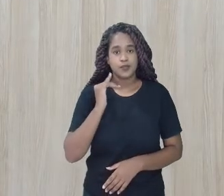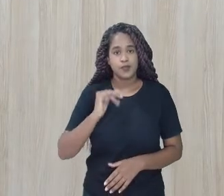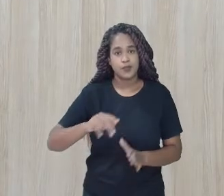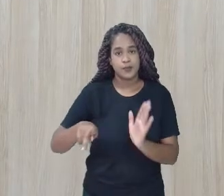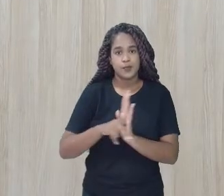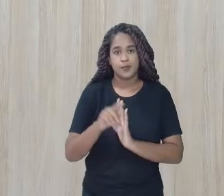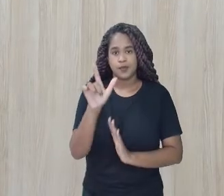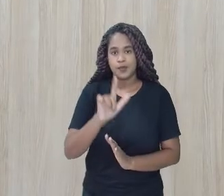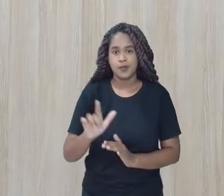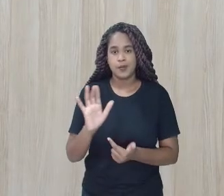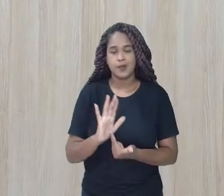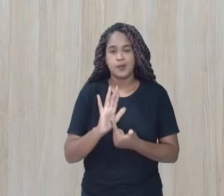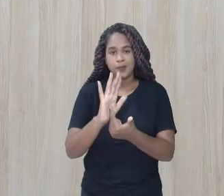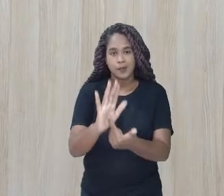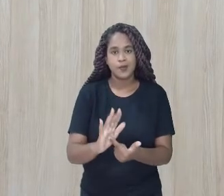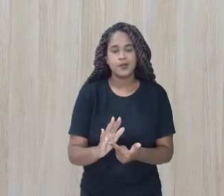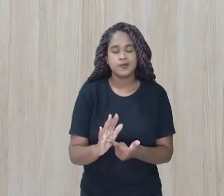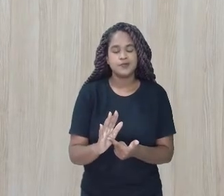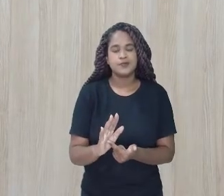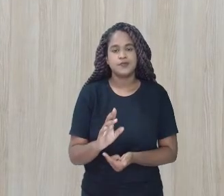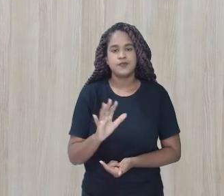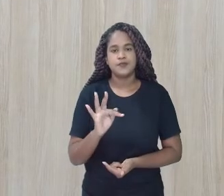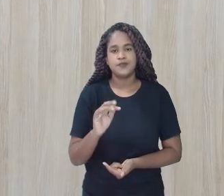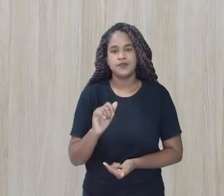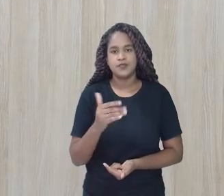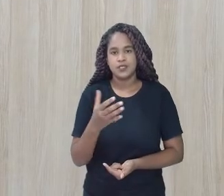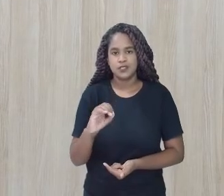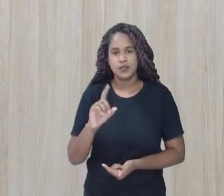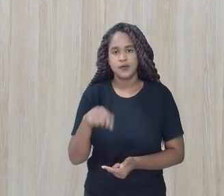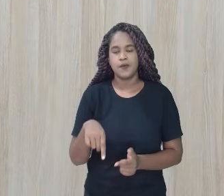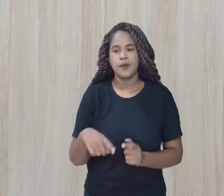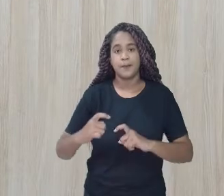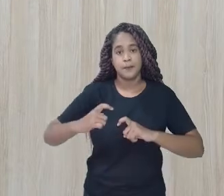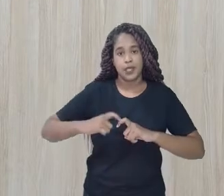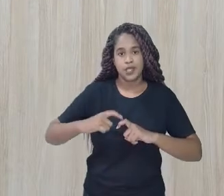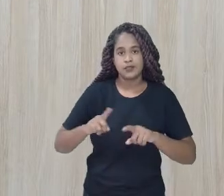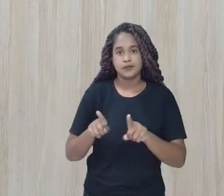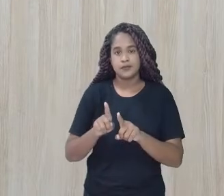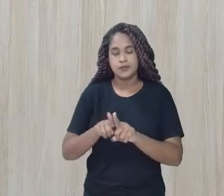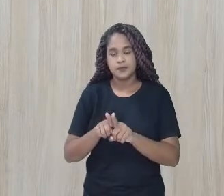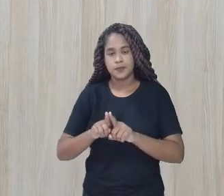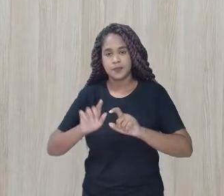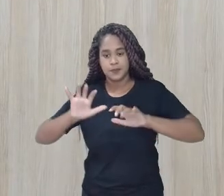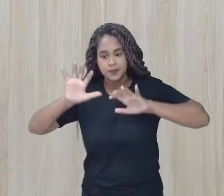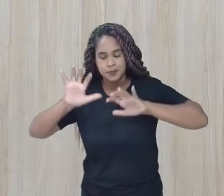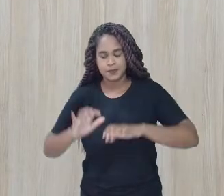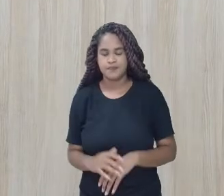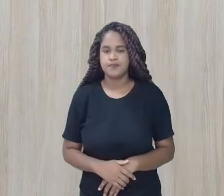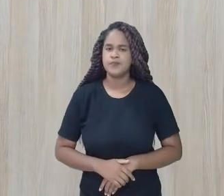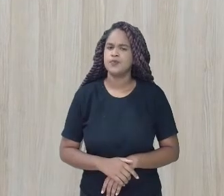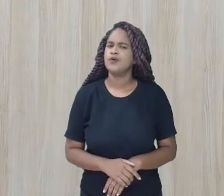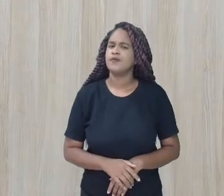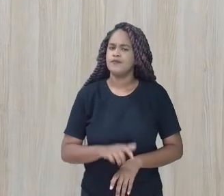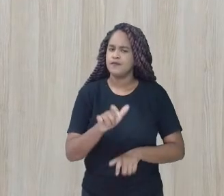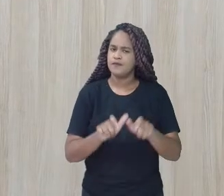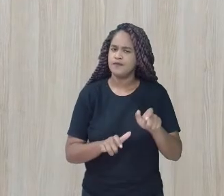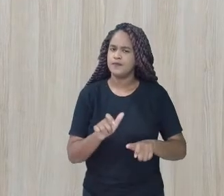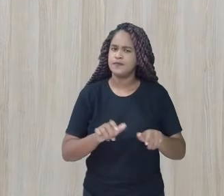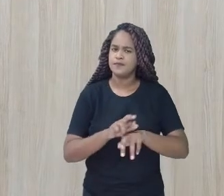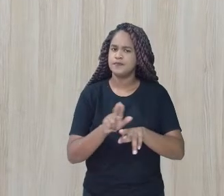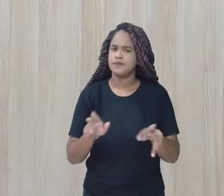fala sobre ficção científica é O Médico e o Monstro, né? Uma obra bem conhecida, muita gente já leu sobre, que fala